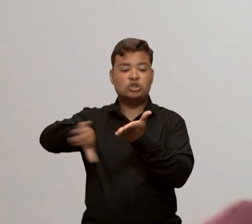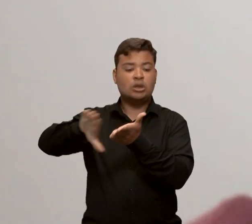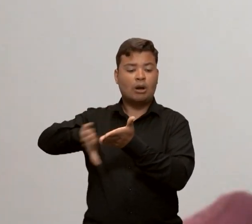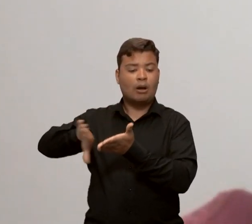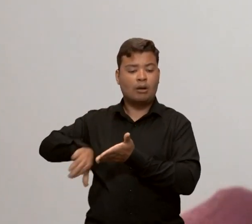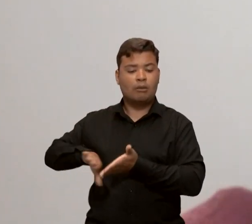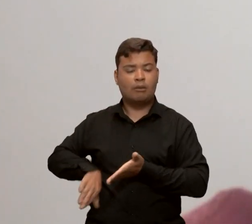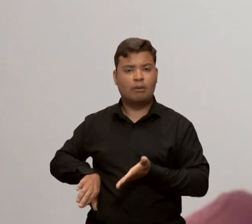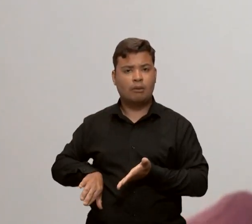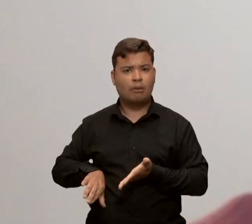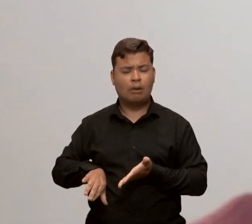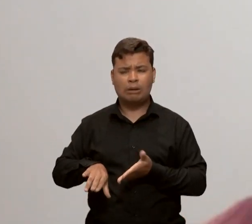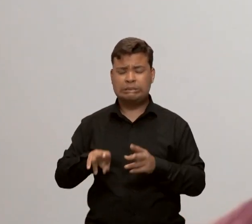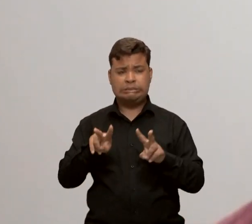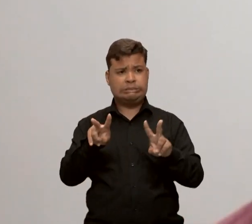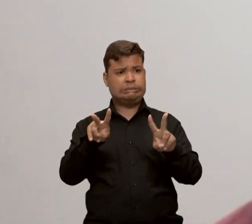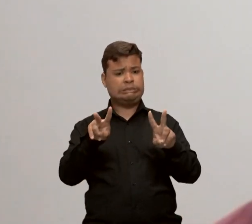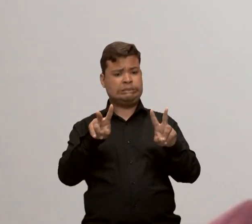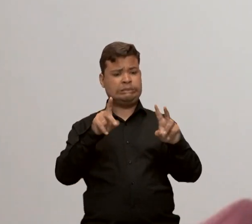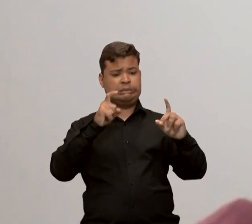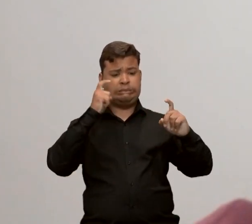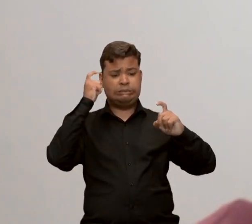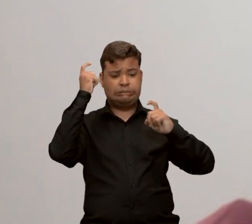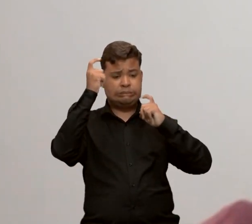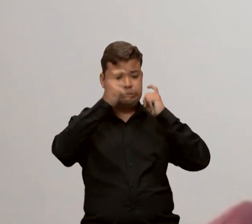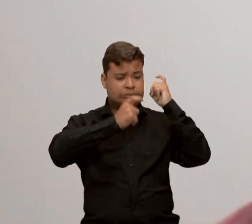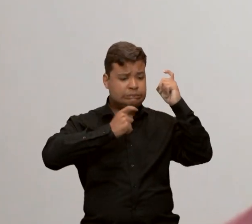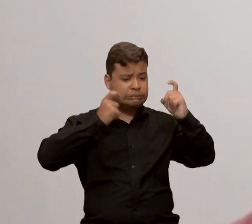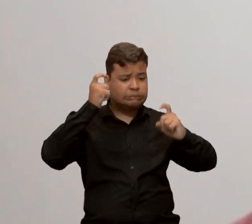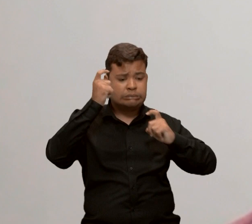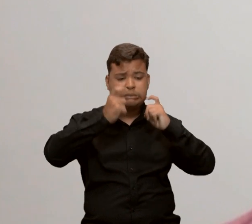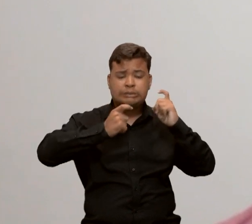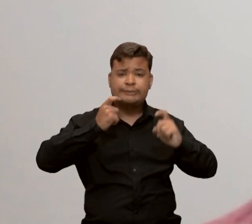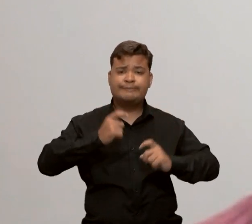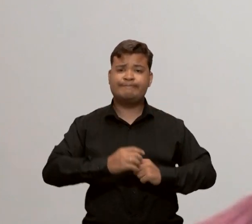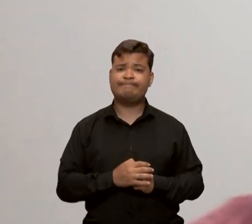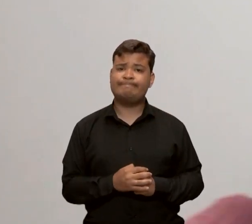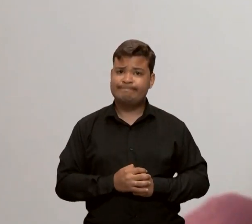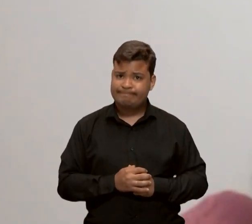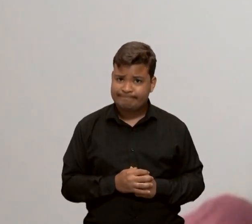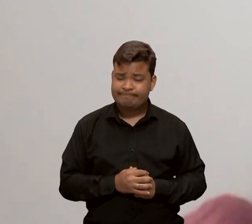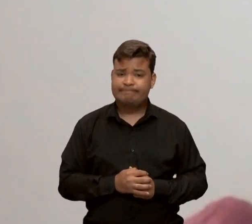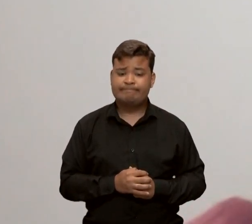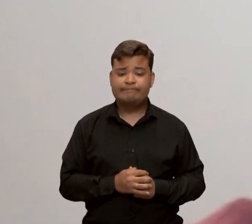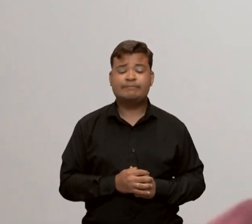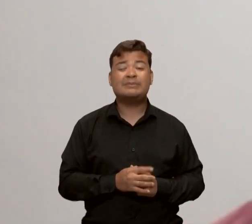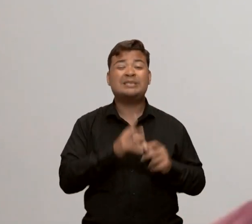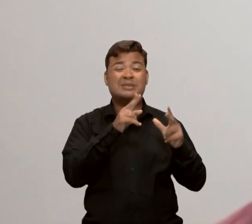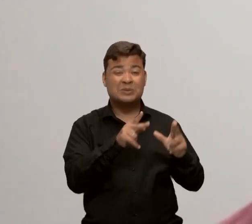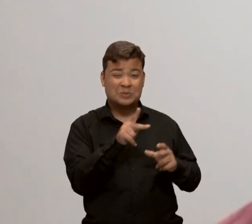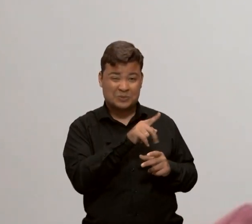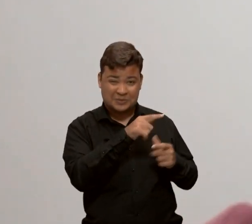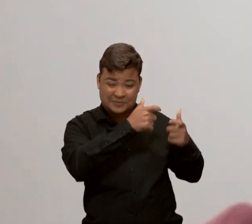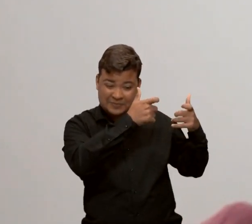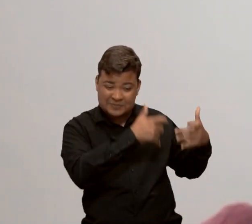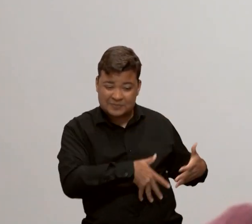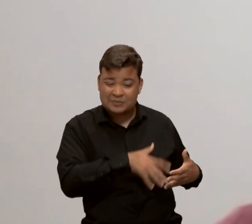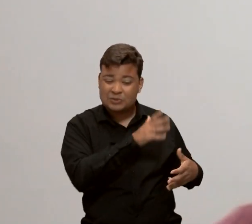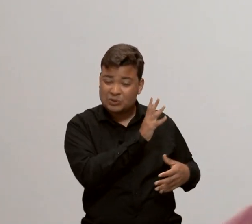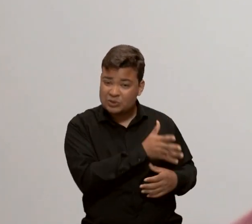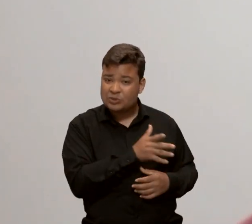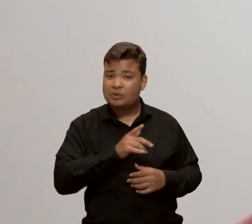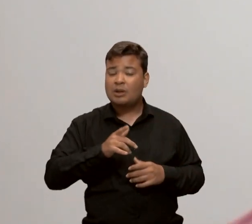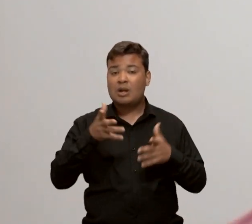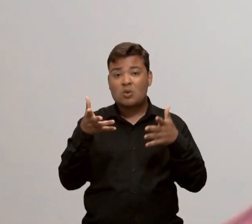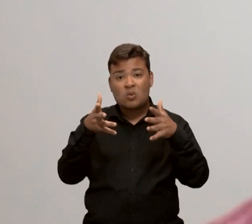fica, né, muito preocupado, porque, como a professora já citou, em muitos casos a inclusão é mais